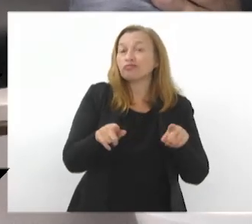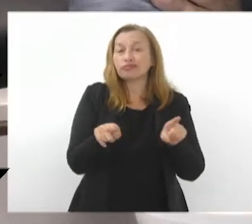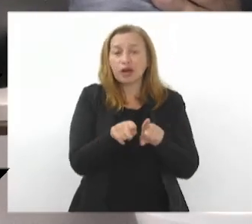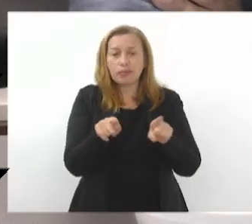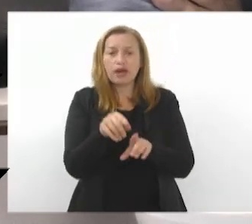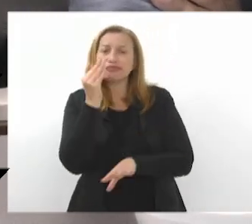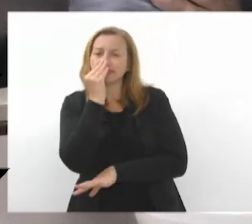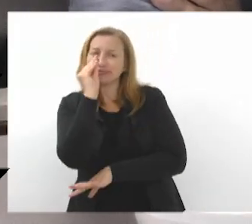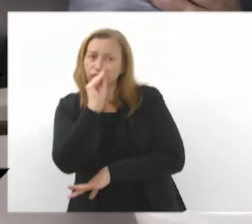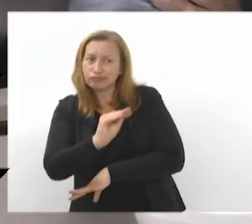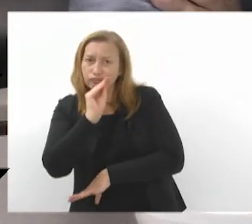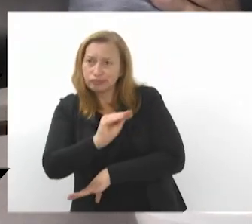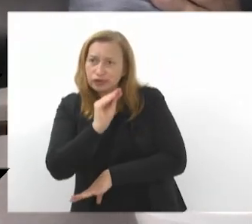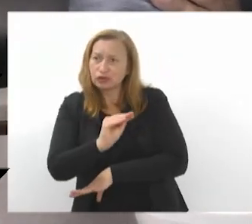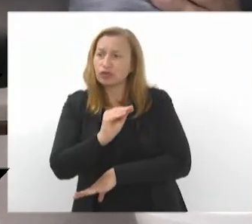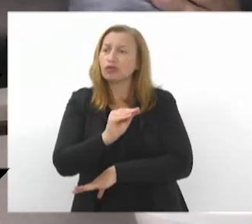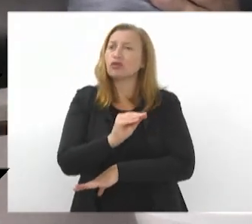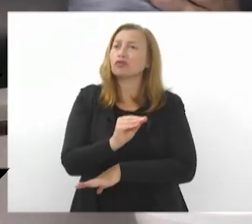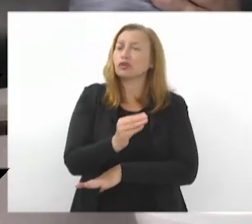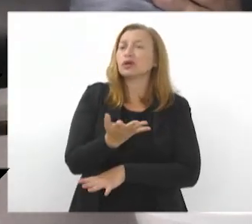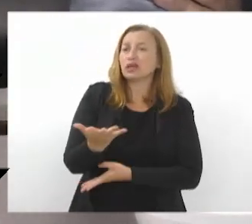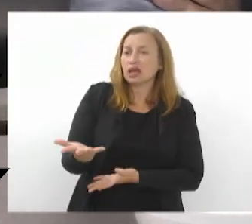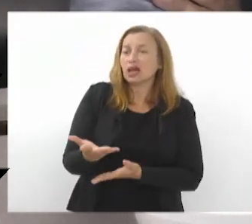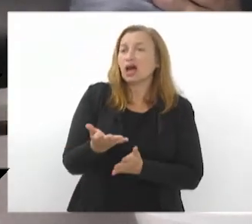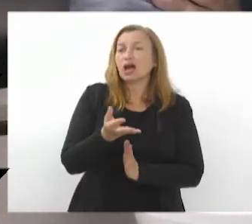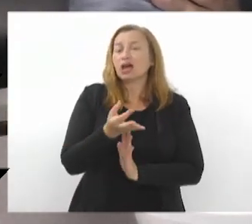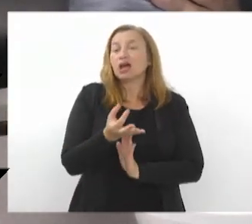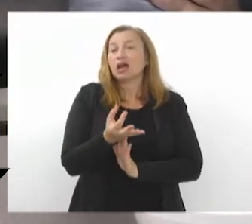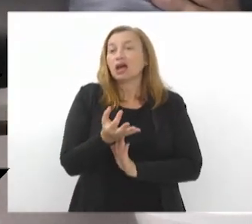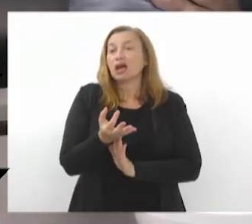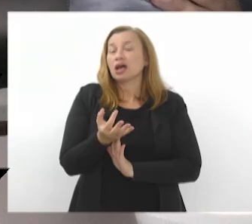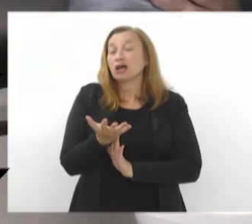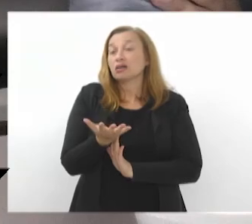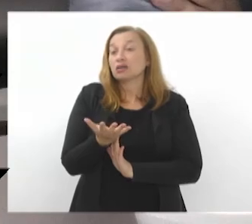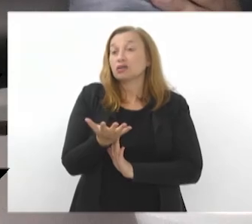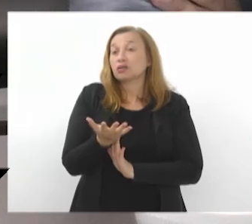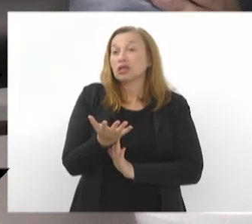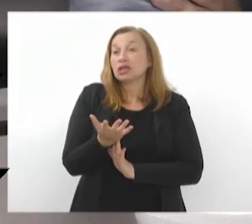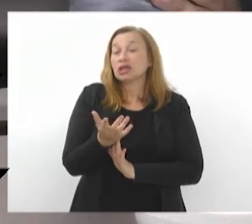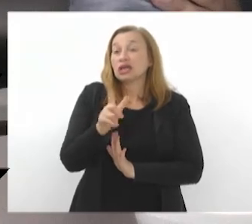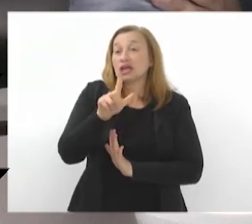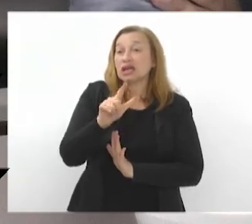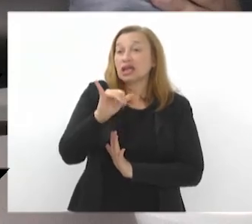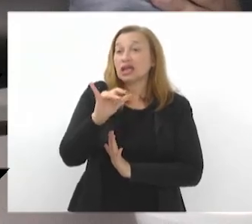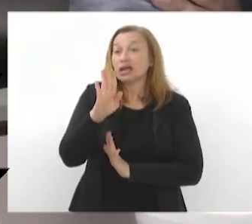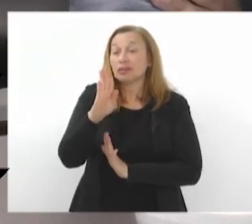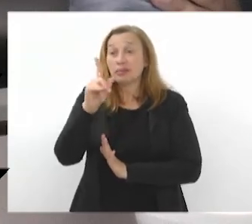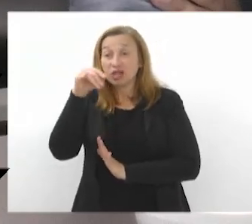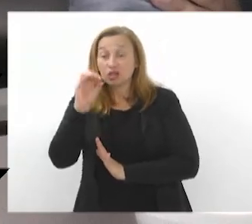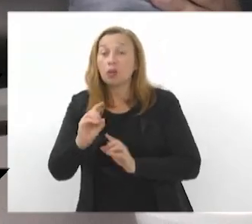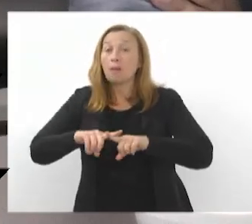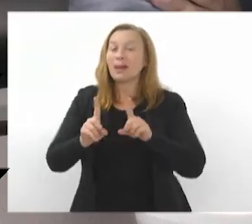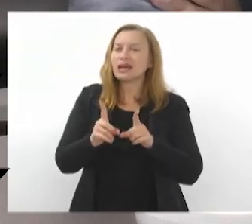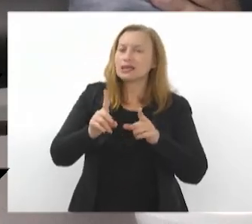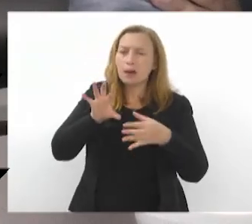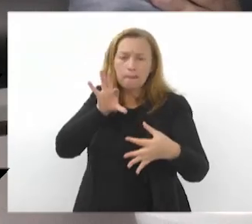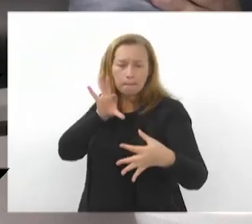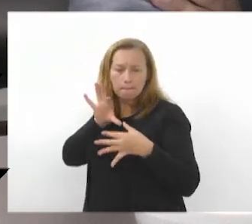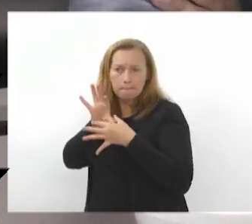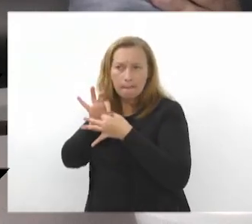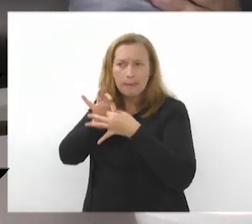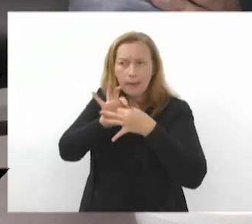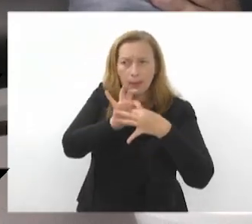também por aqui, por ali, também no Líbano, etc, etc. Mas dentro da linha, eu,